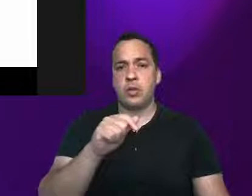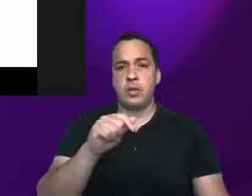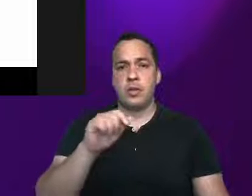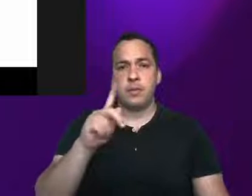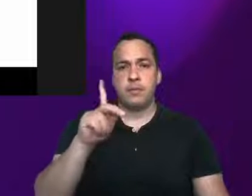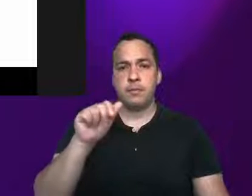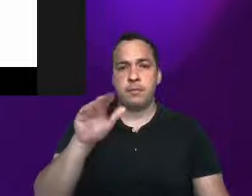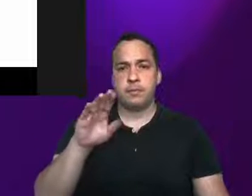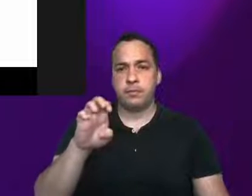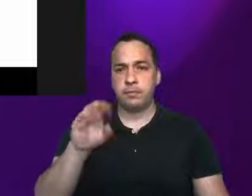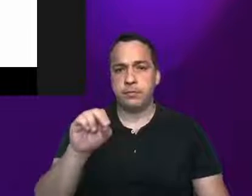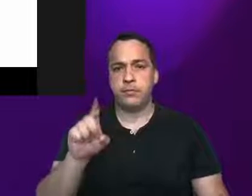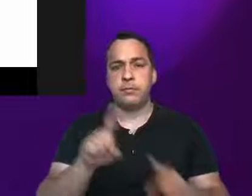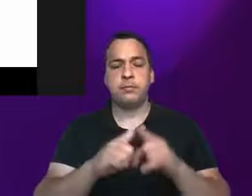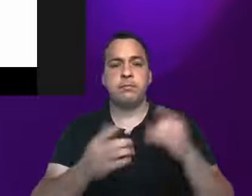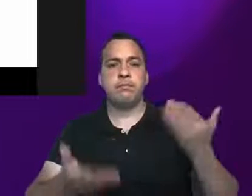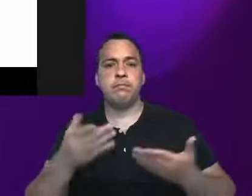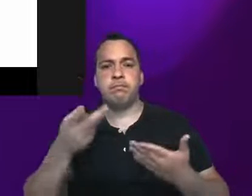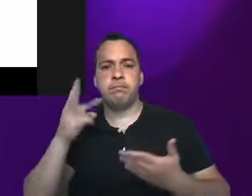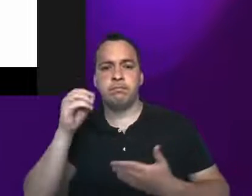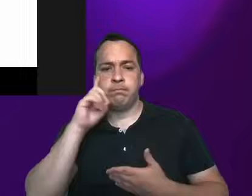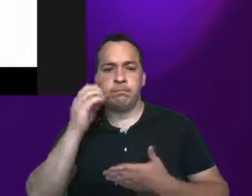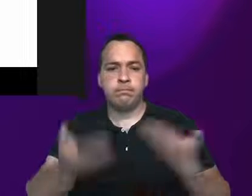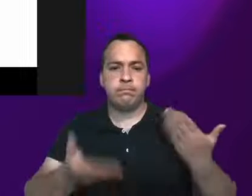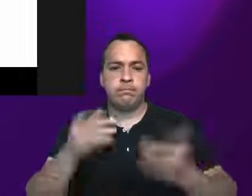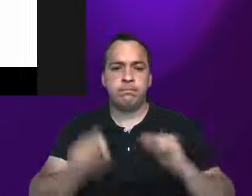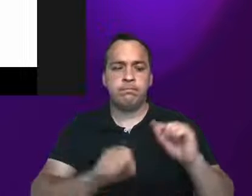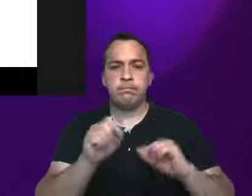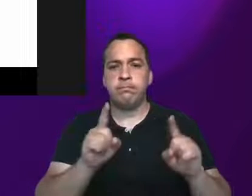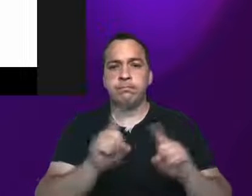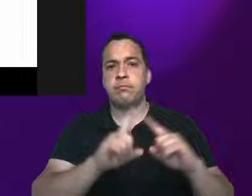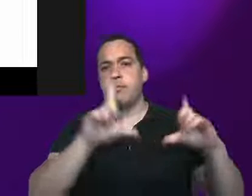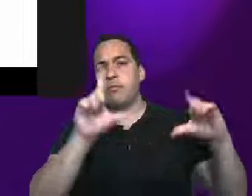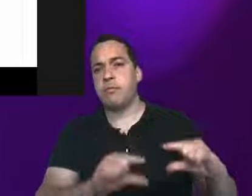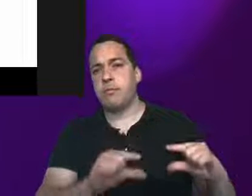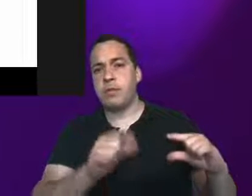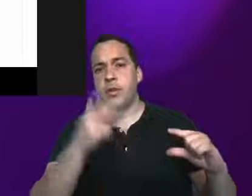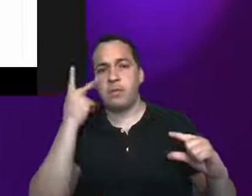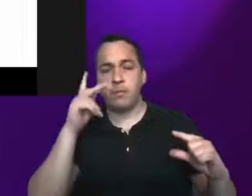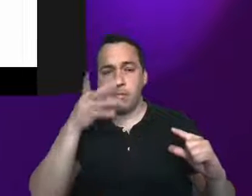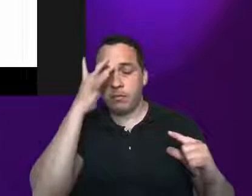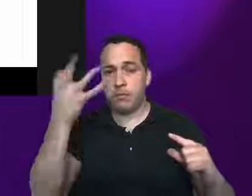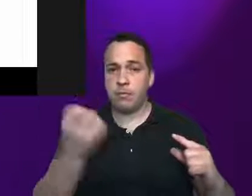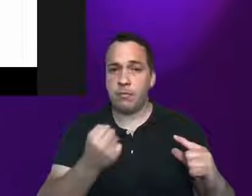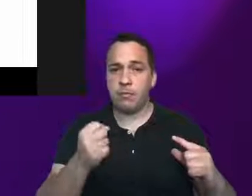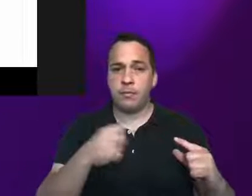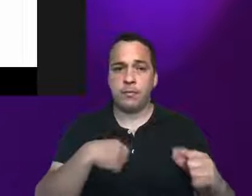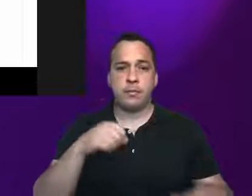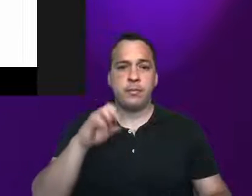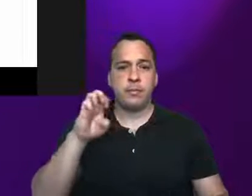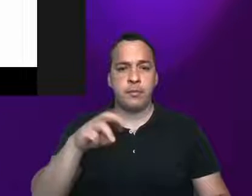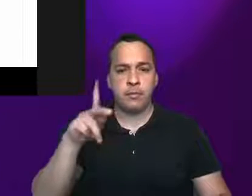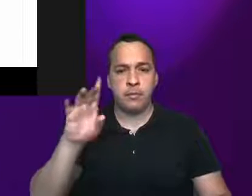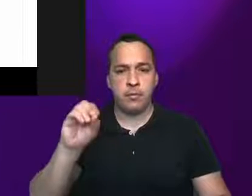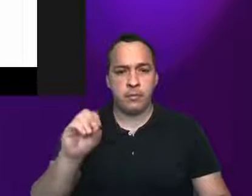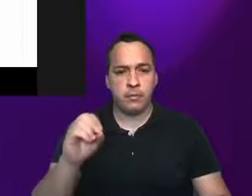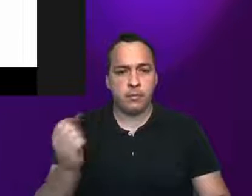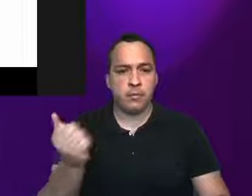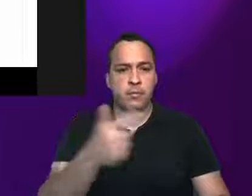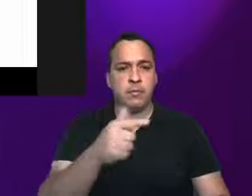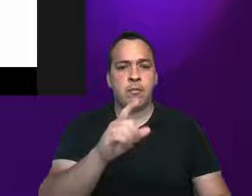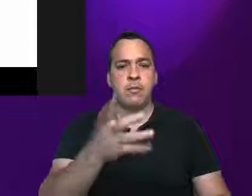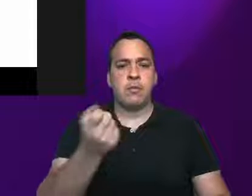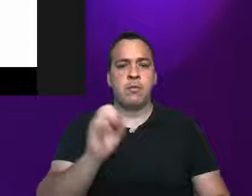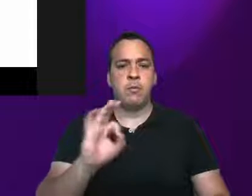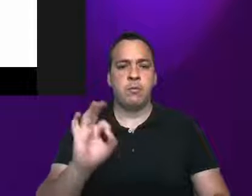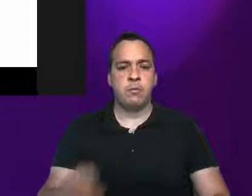peso dos pacientes em 30 dias, então, ficou menor nos pacientes que receberam a EMPA em relação aos pacientes que receberam o